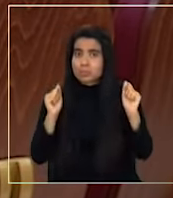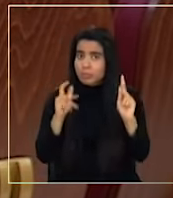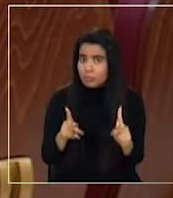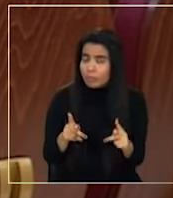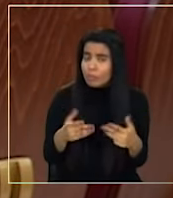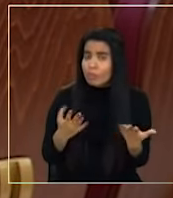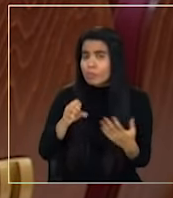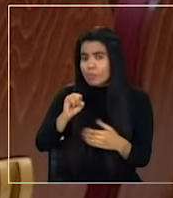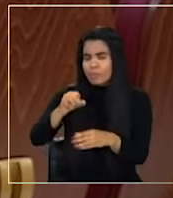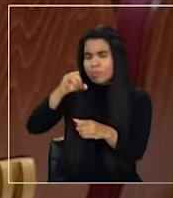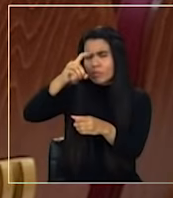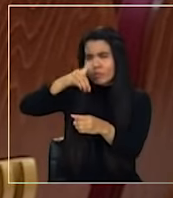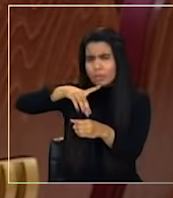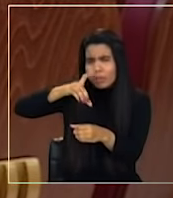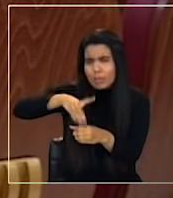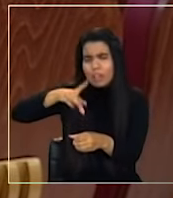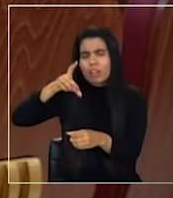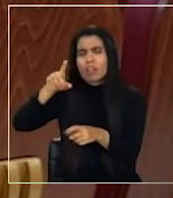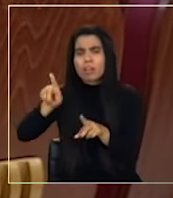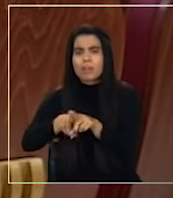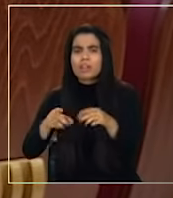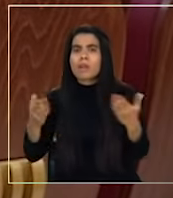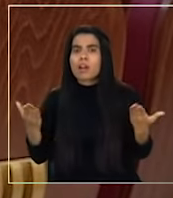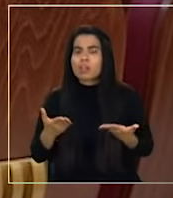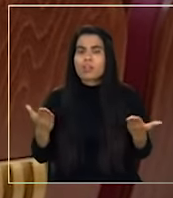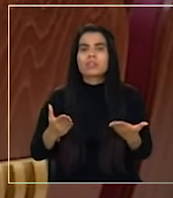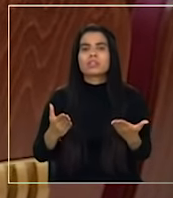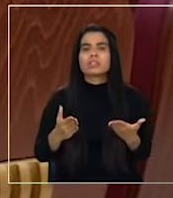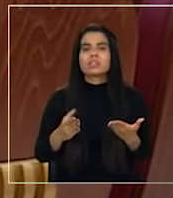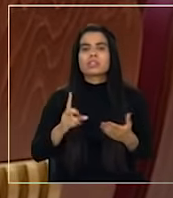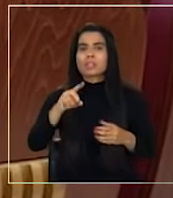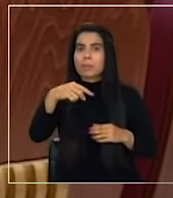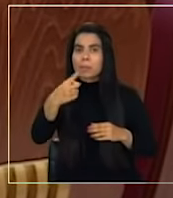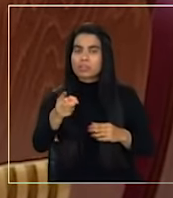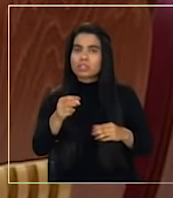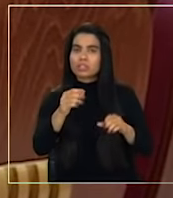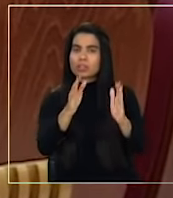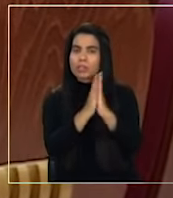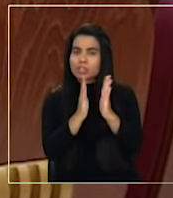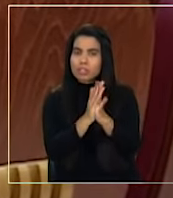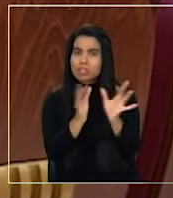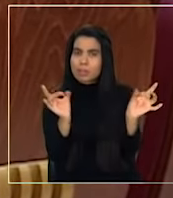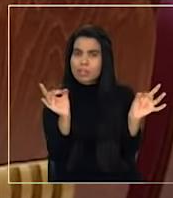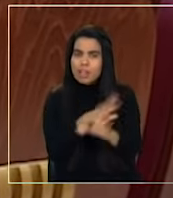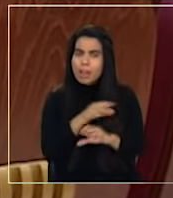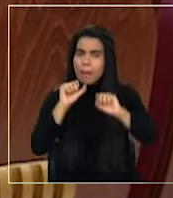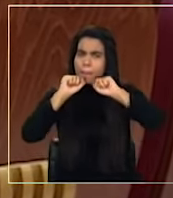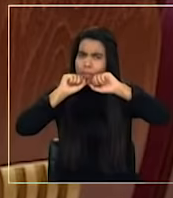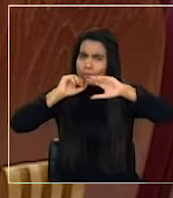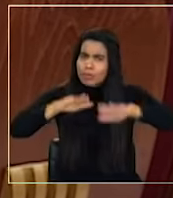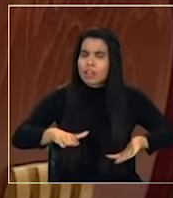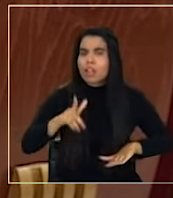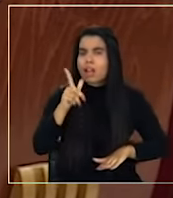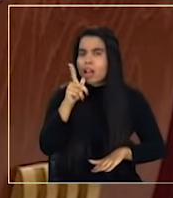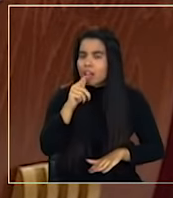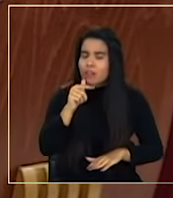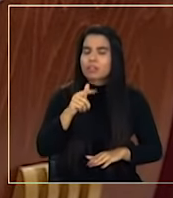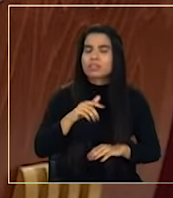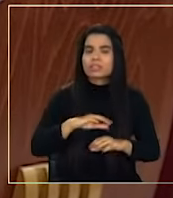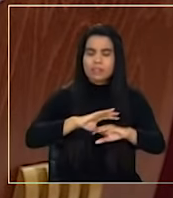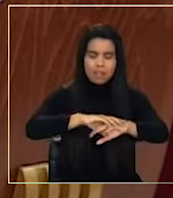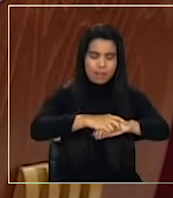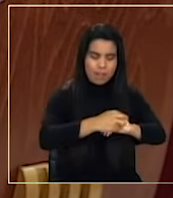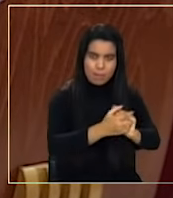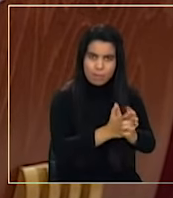dizimista, ou se você é ofertante, você vai agora, depois que nós fizermos a última oração, abençoando a água, você vai lavar as suas